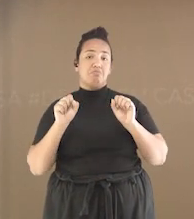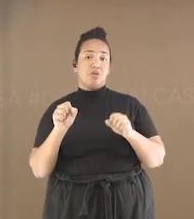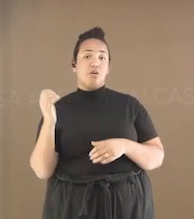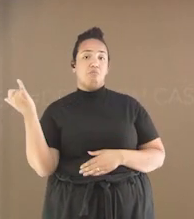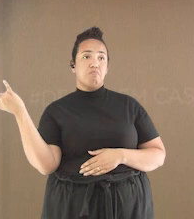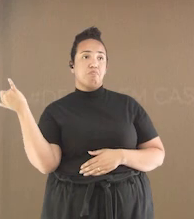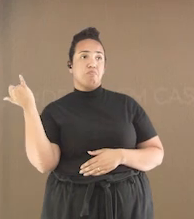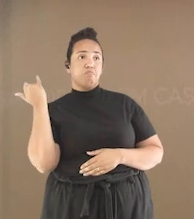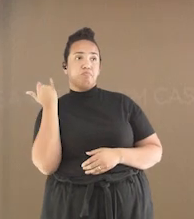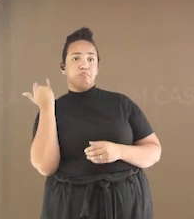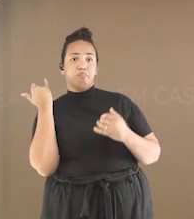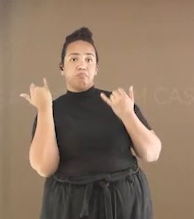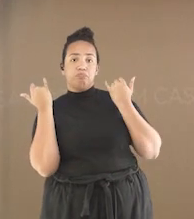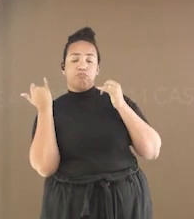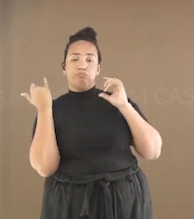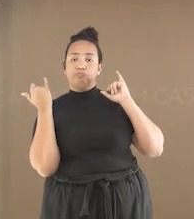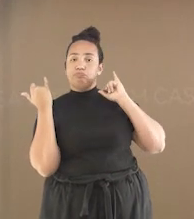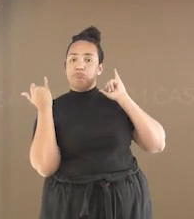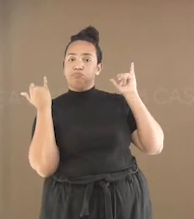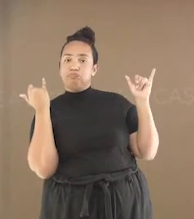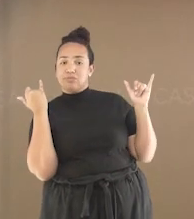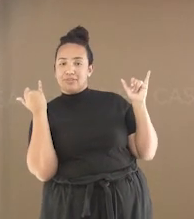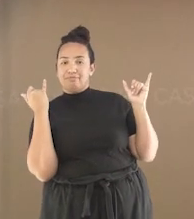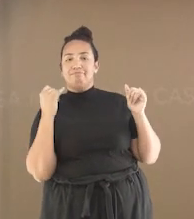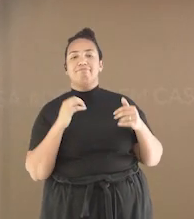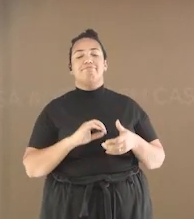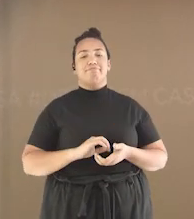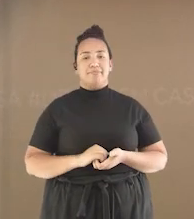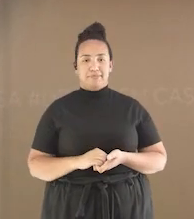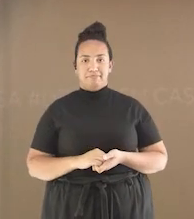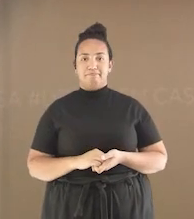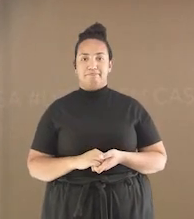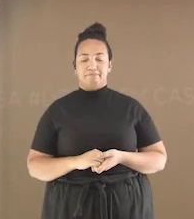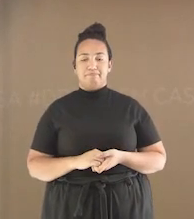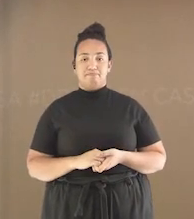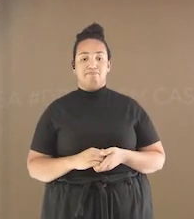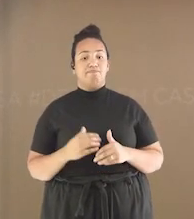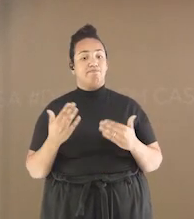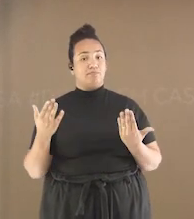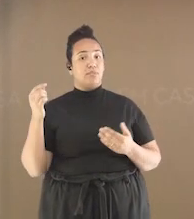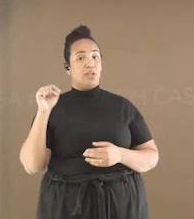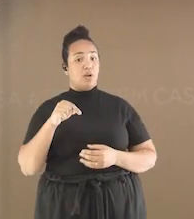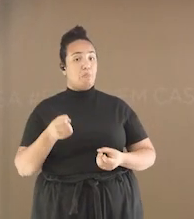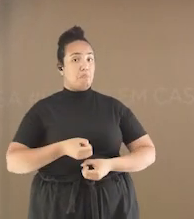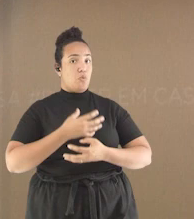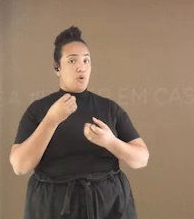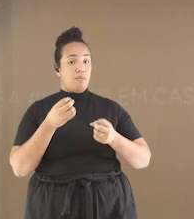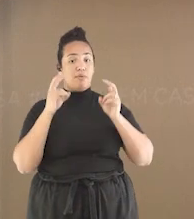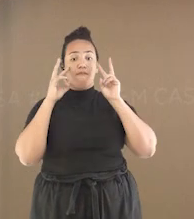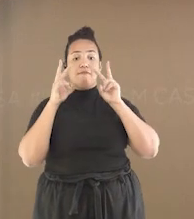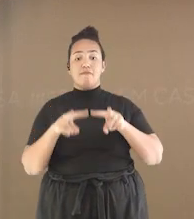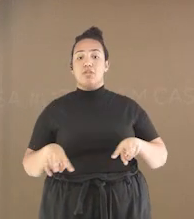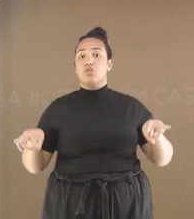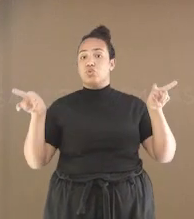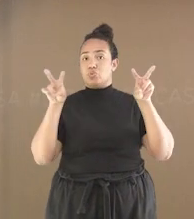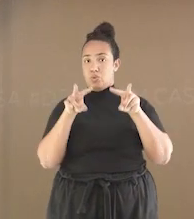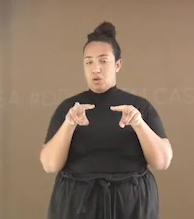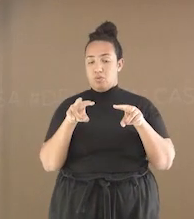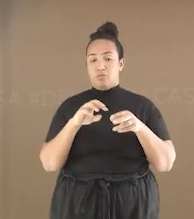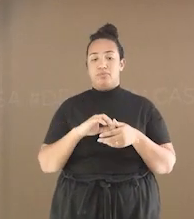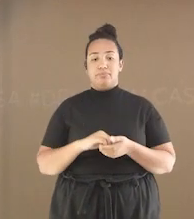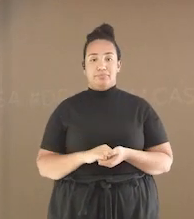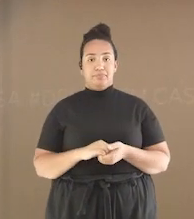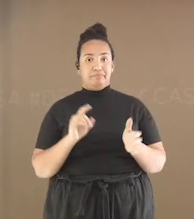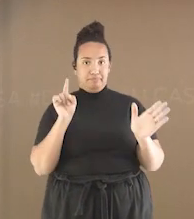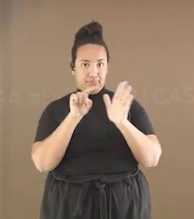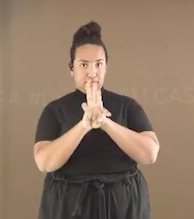e sair direitinho pelo outro. Esse é um poema visual. Pergunta agora. Esse é